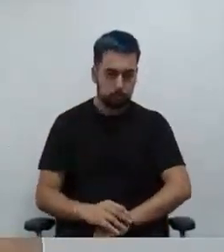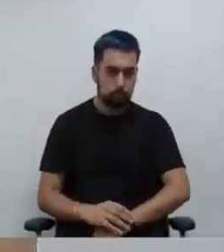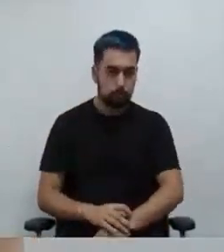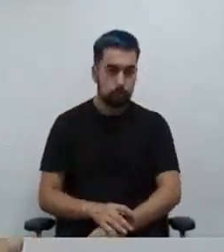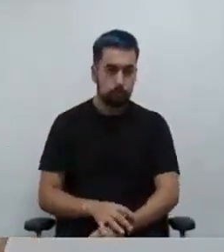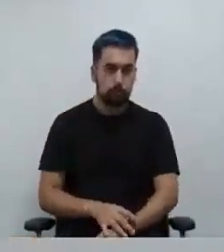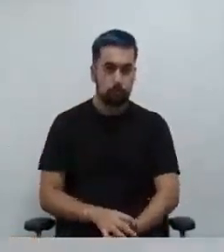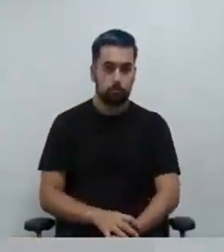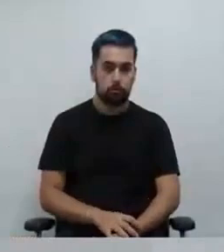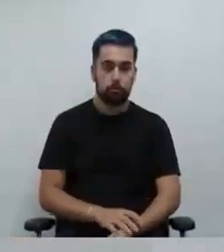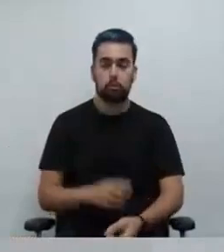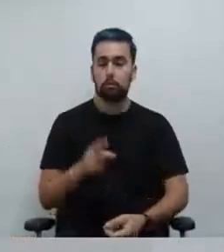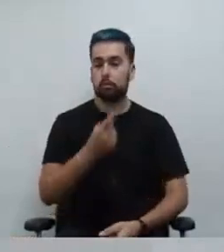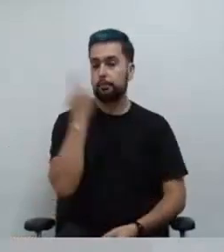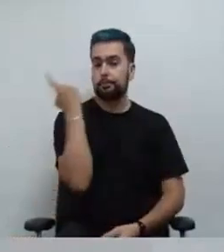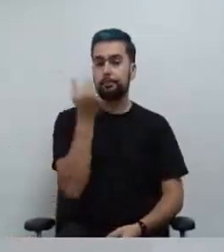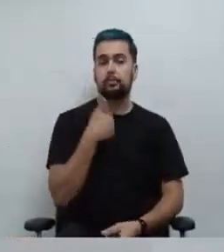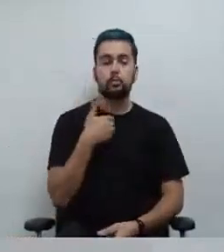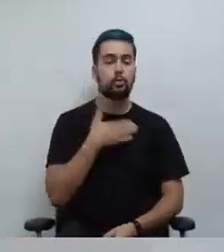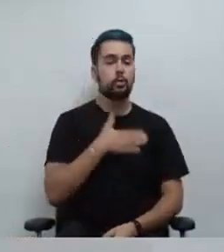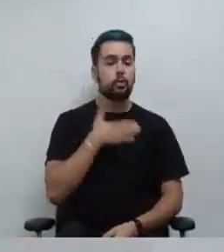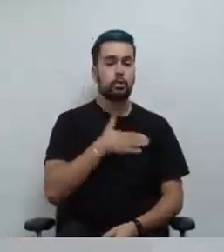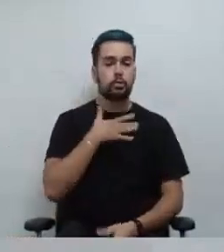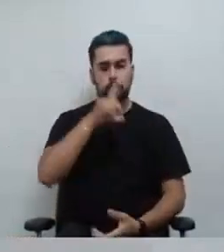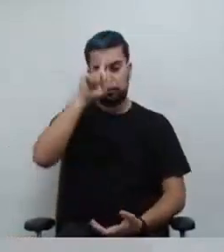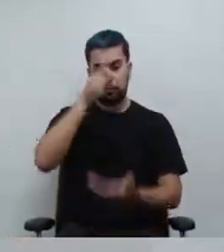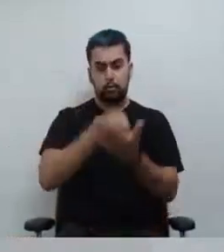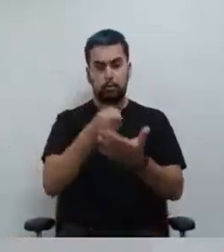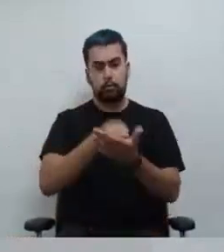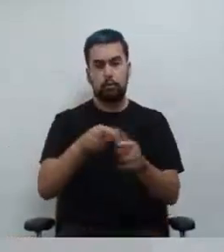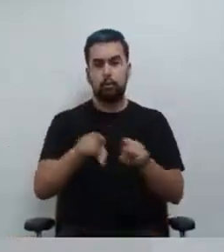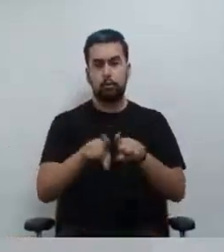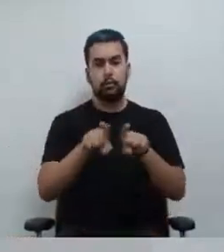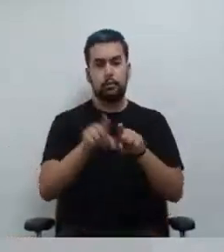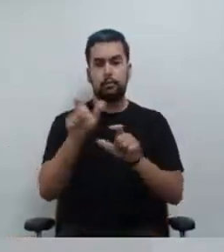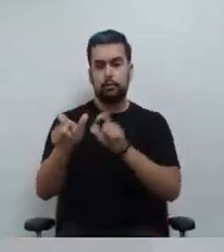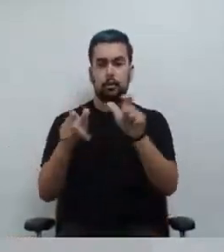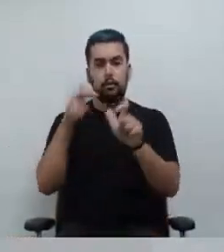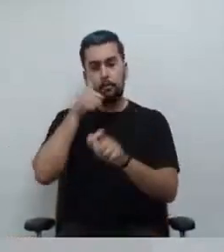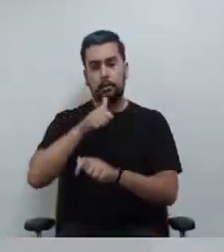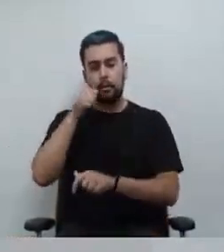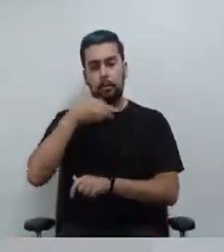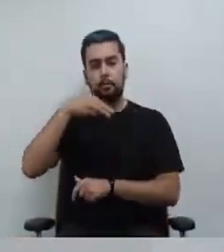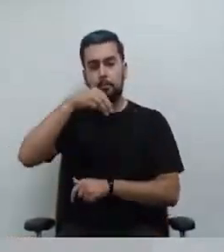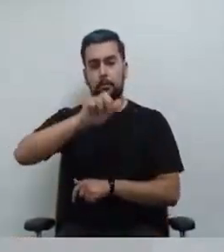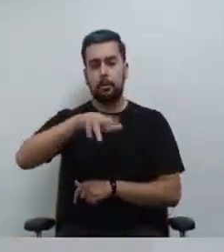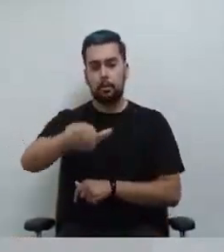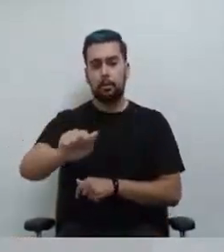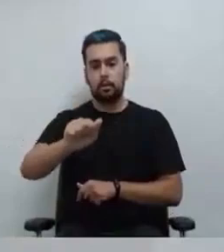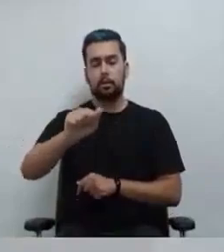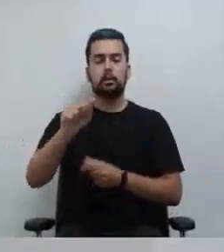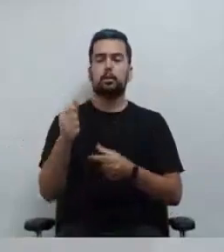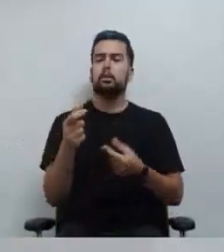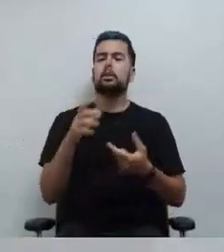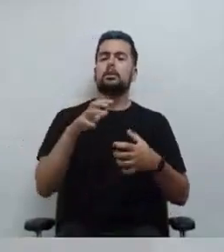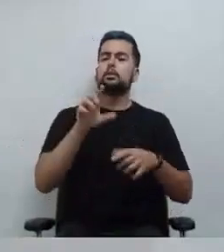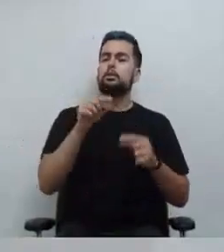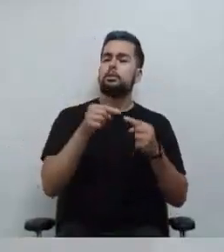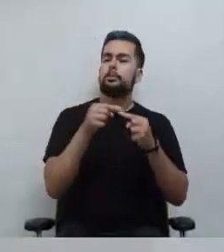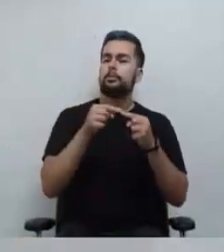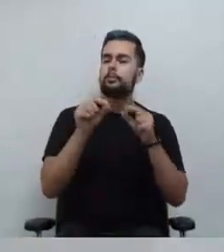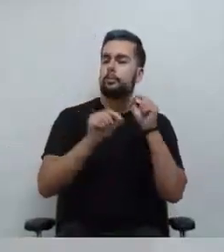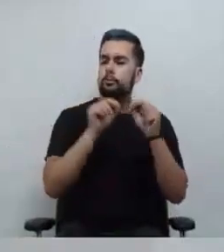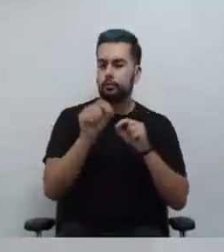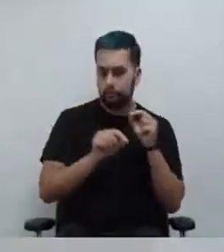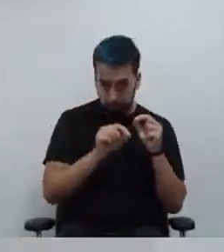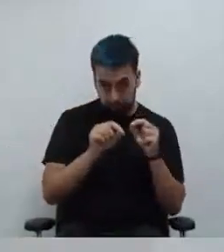Também, primeiro, gostaria de reforçar a fala da Mara no sentido de tranquilidade, serenidade para o enfrentamento